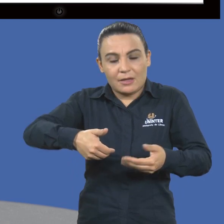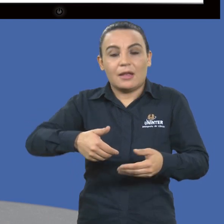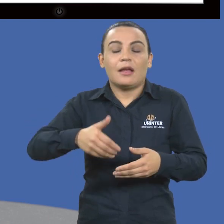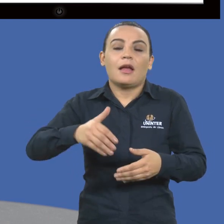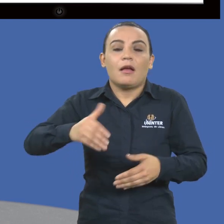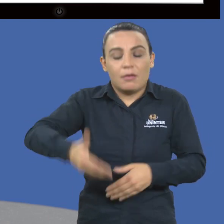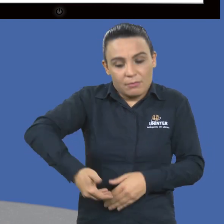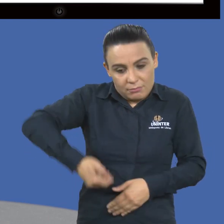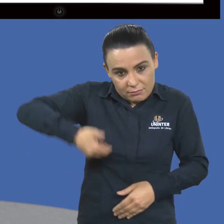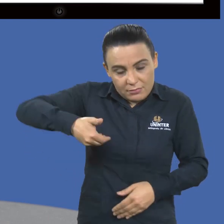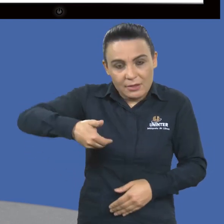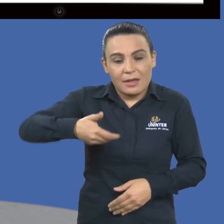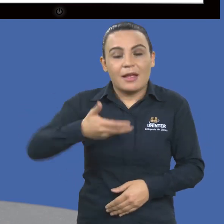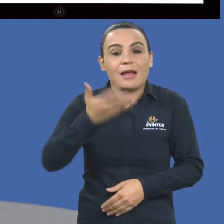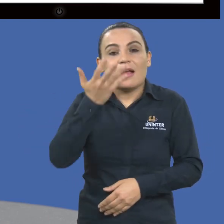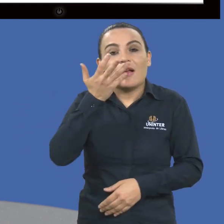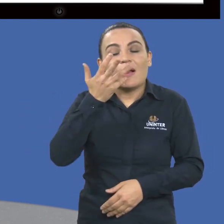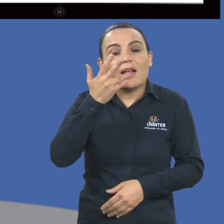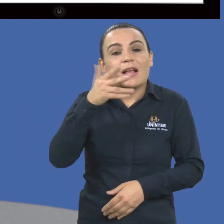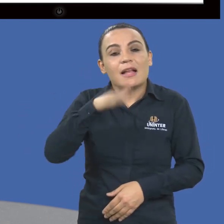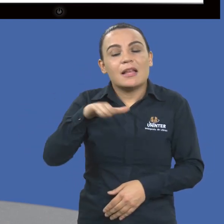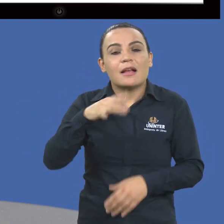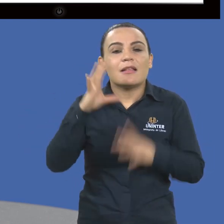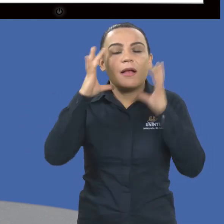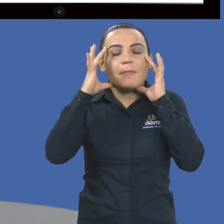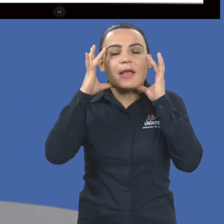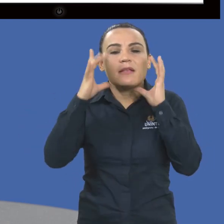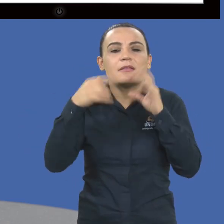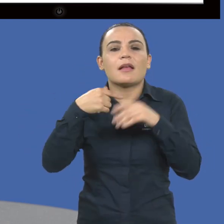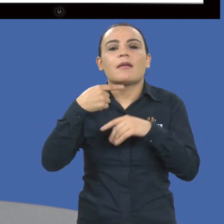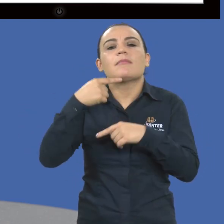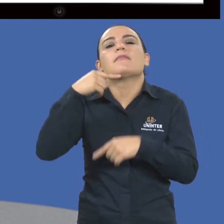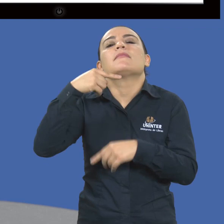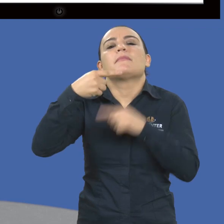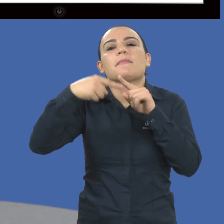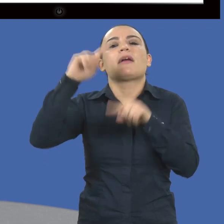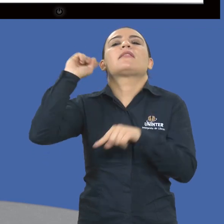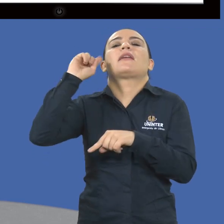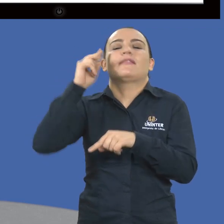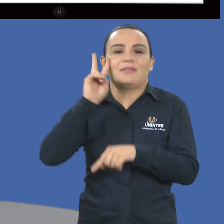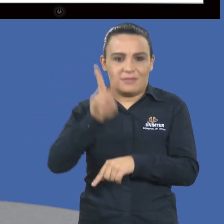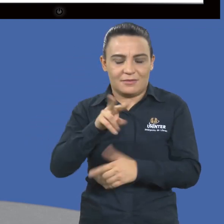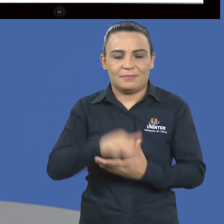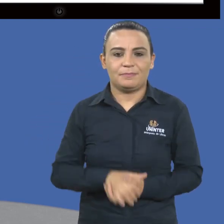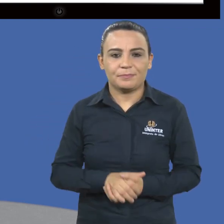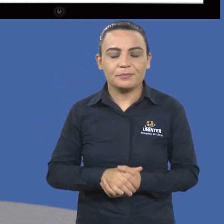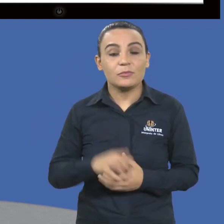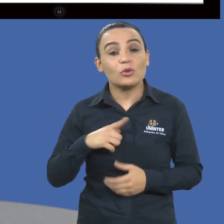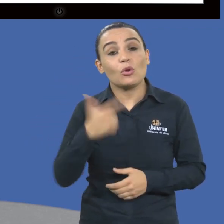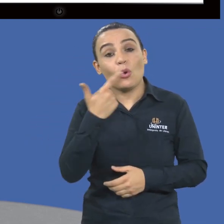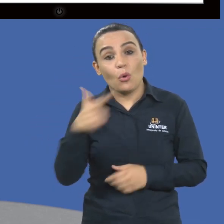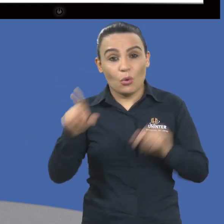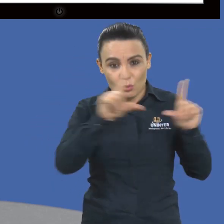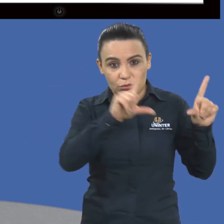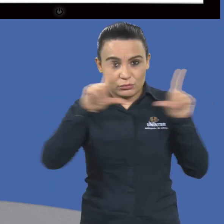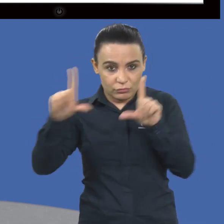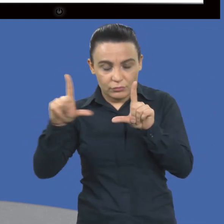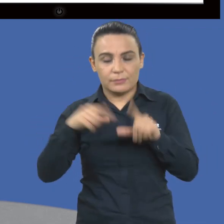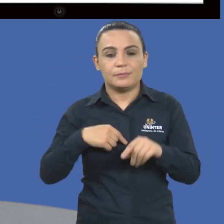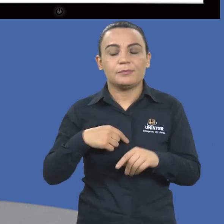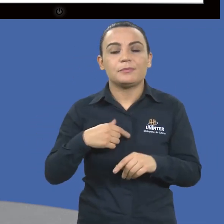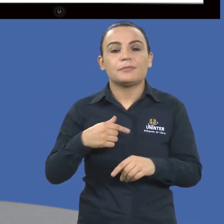está jogando a cabecinha para trás. E a outra figura, do lado direito, ele está segurando o